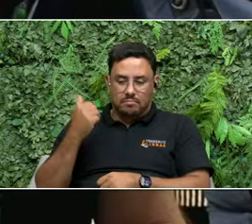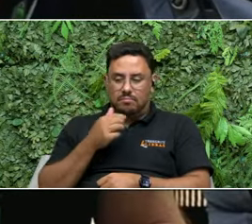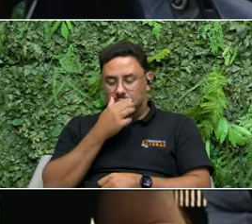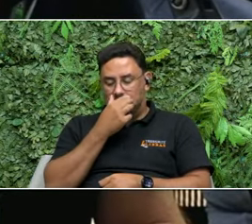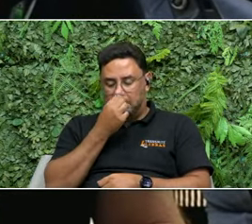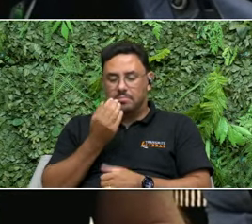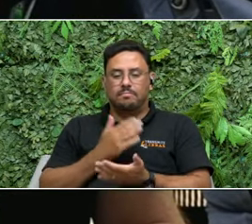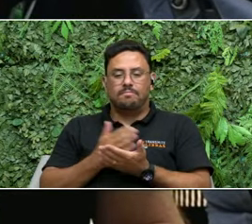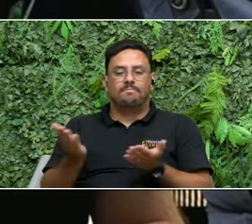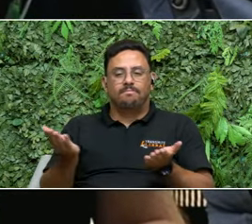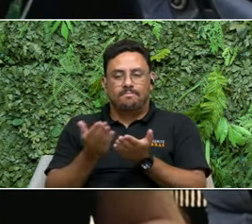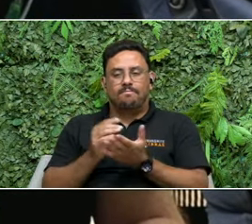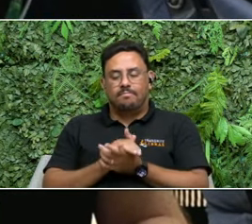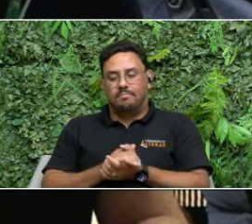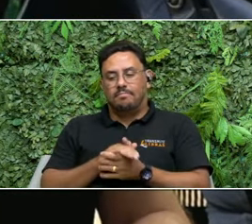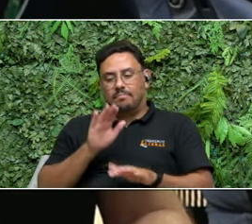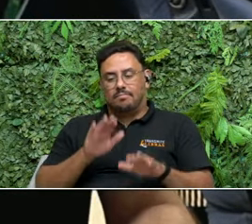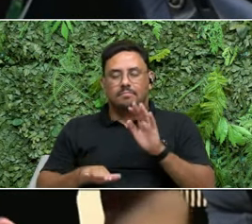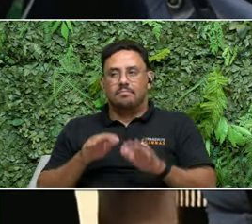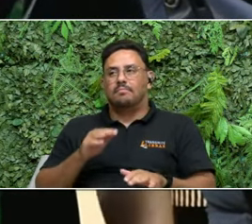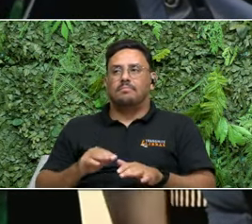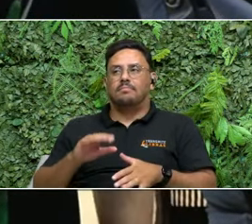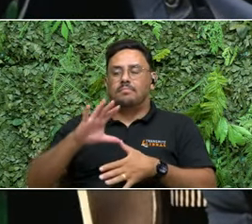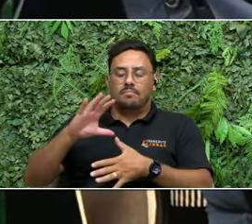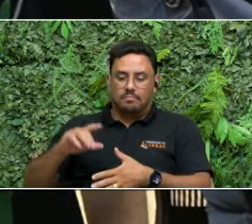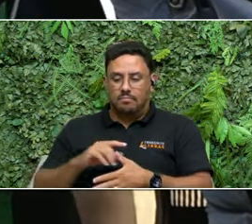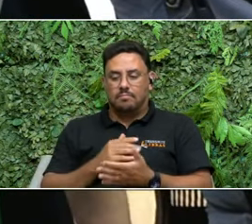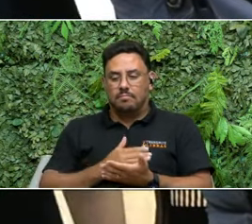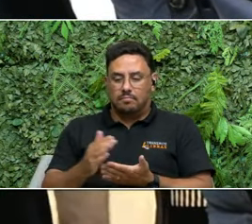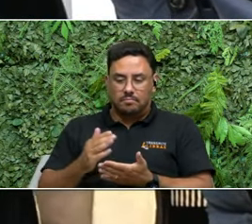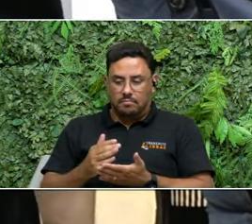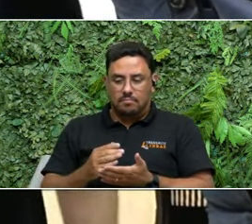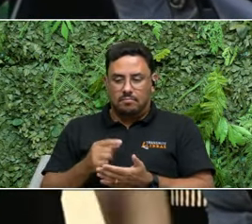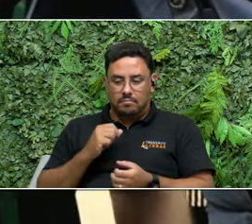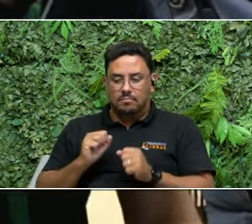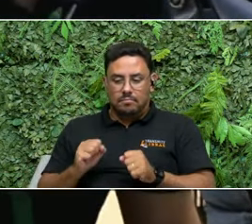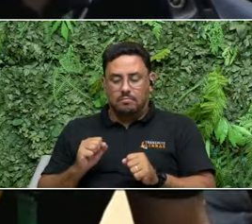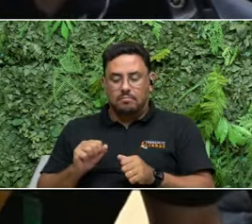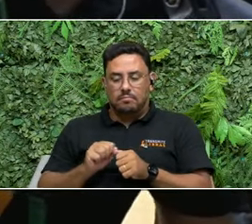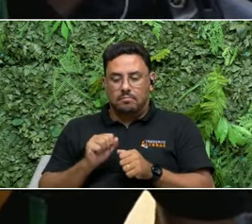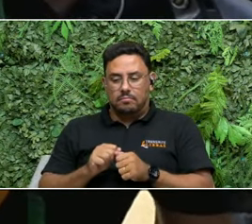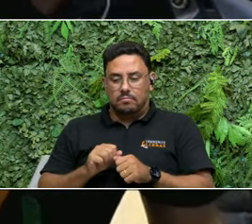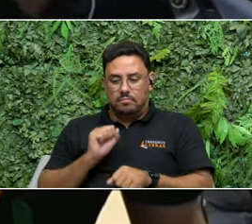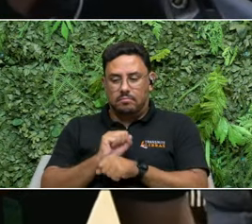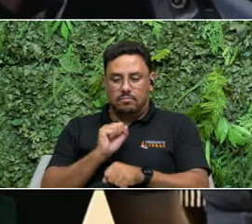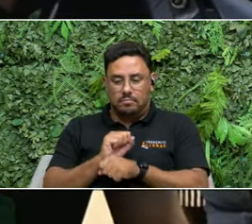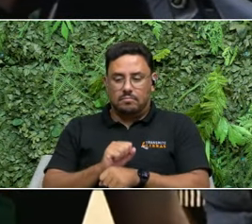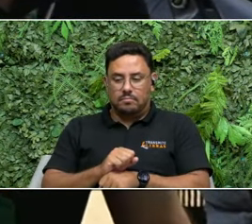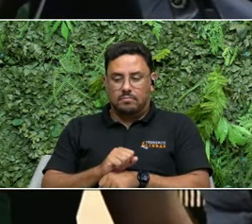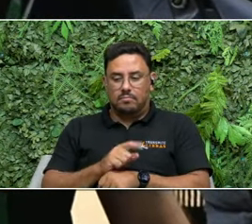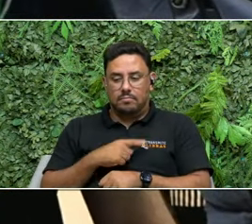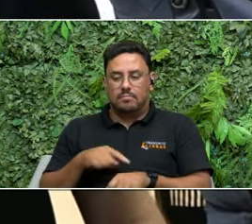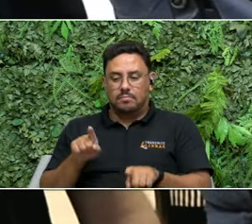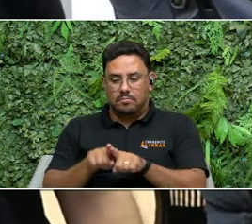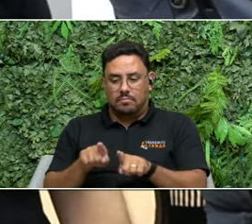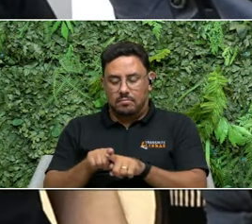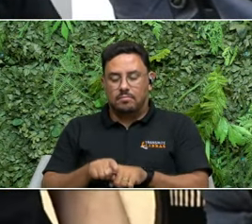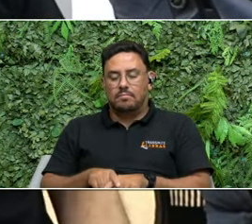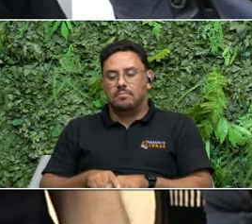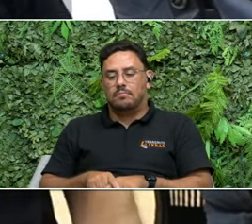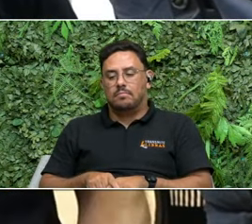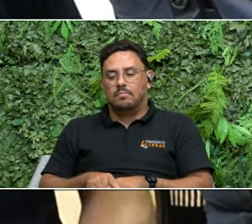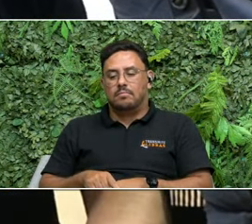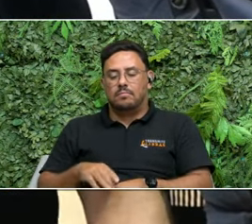mas começo dele talvez na Libertadores ano passado ele cresceu muito na Libertadores Talvez seja isso que ele tá esperando e a gente também e o